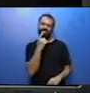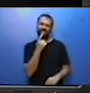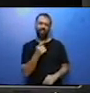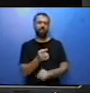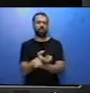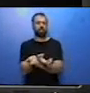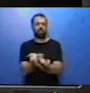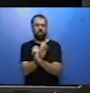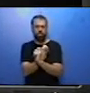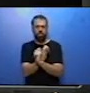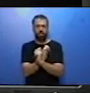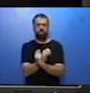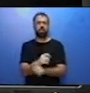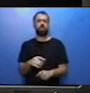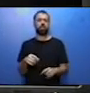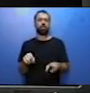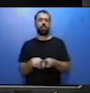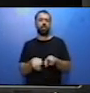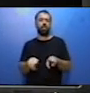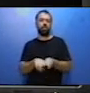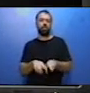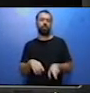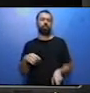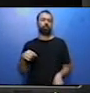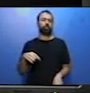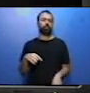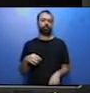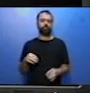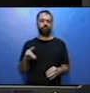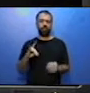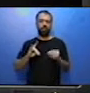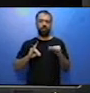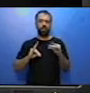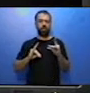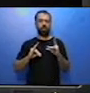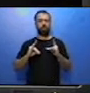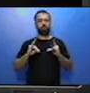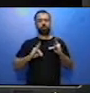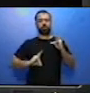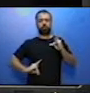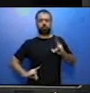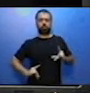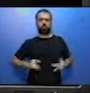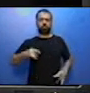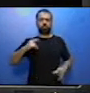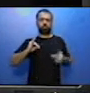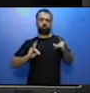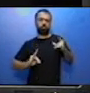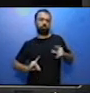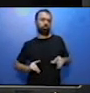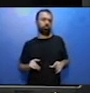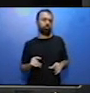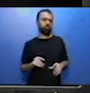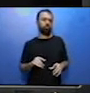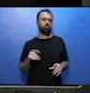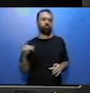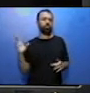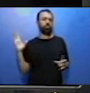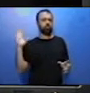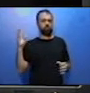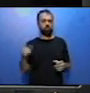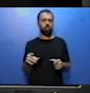dos ossos e para regulação da pressão sanguínea eles estão presentes nos alimentos como verduras frutas